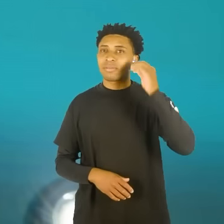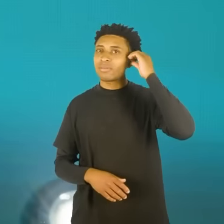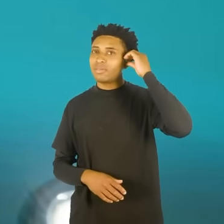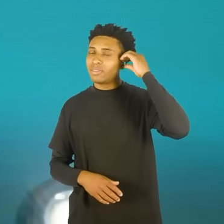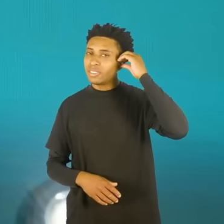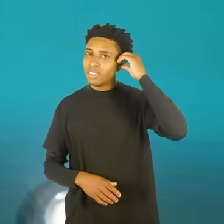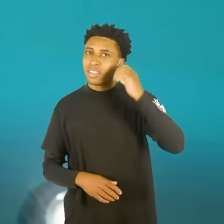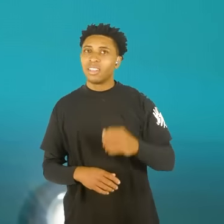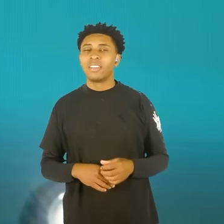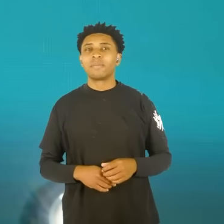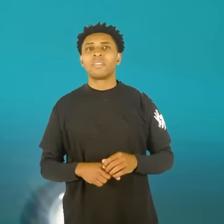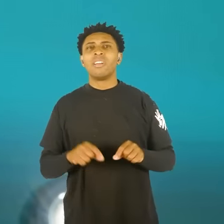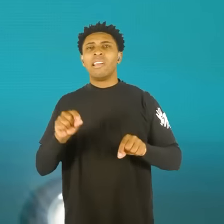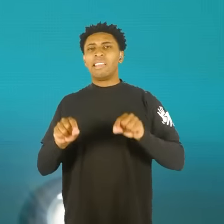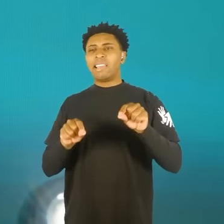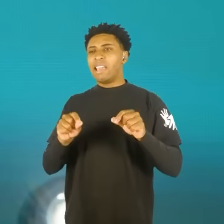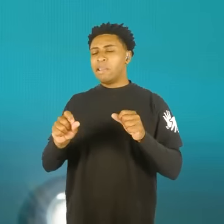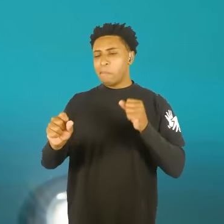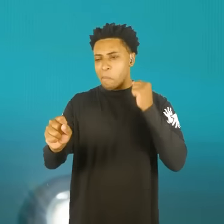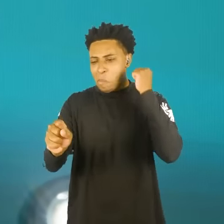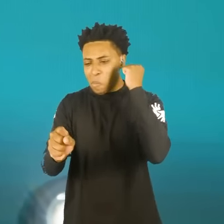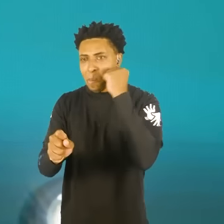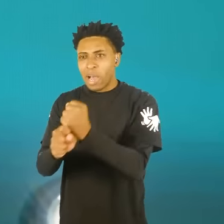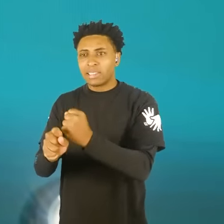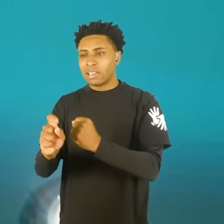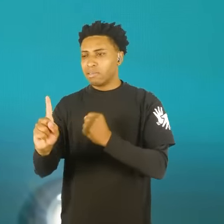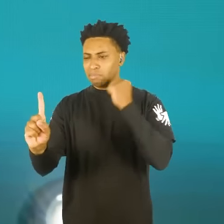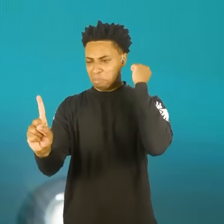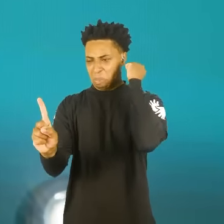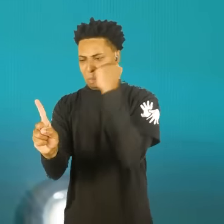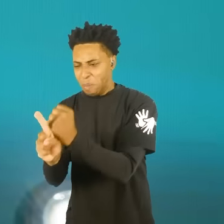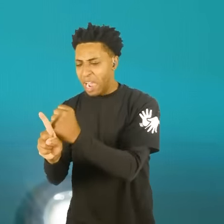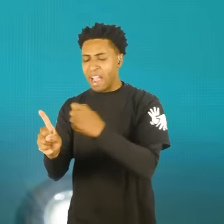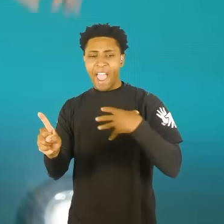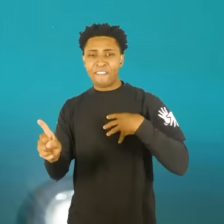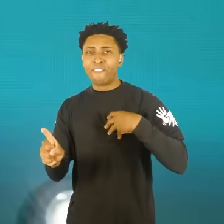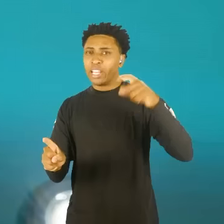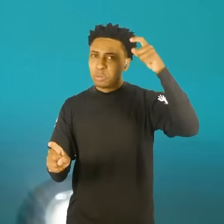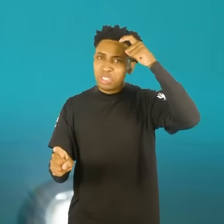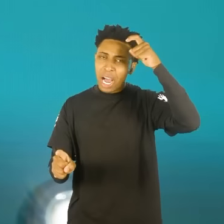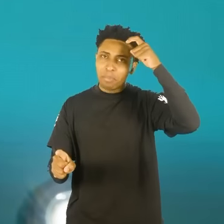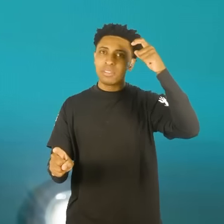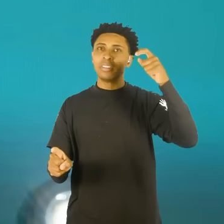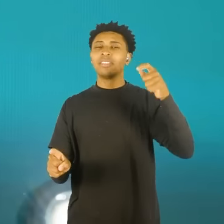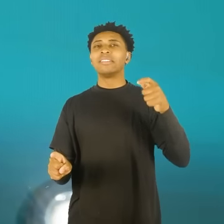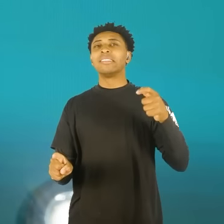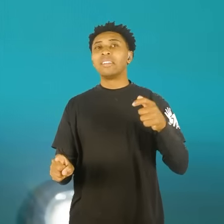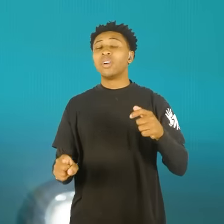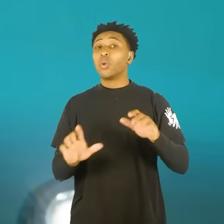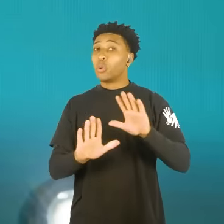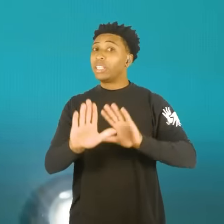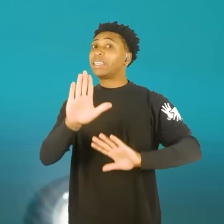a assassinar a história de alguém, a dizer: o camarada não me fez nada, mas hoje eu vou deixar o dia dele um inferno. Você é